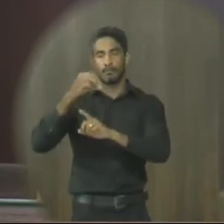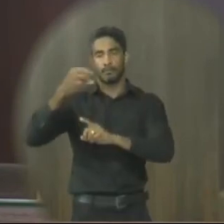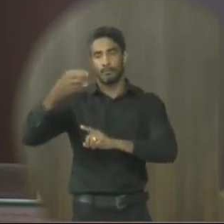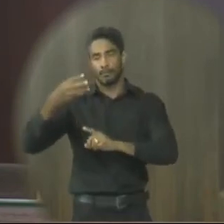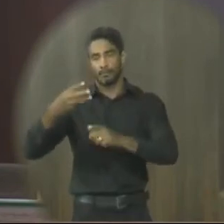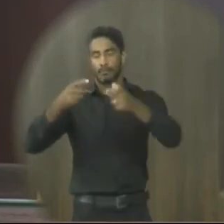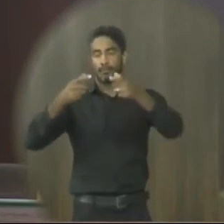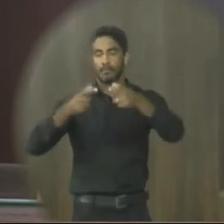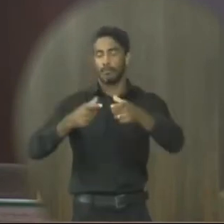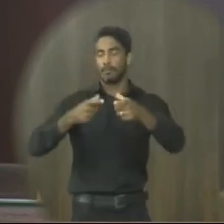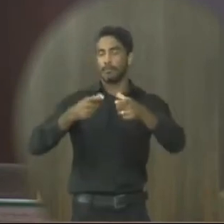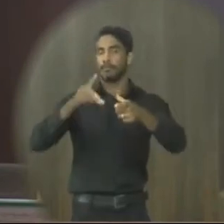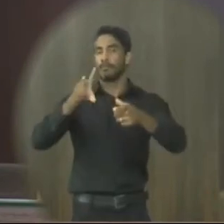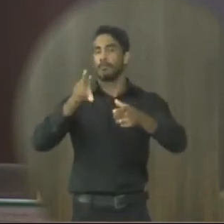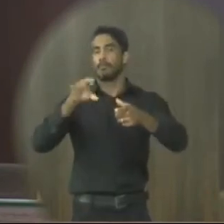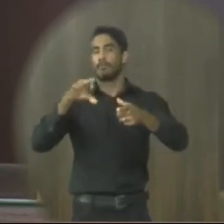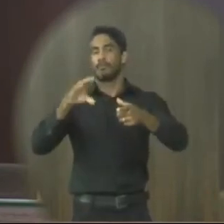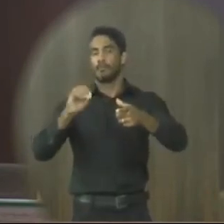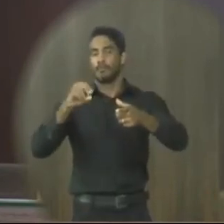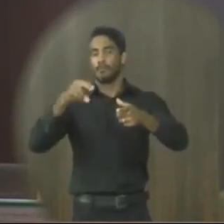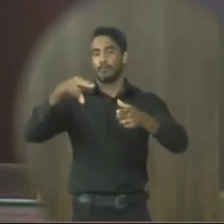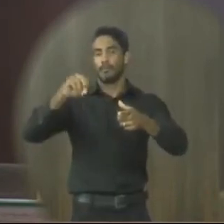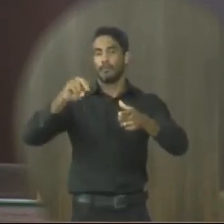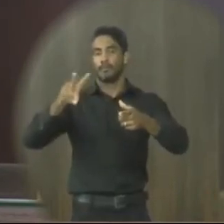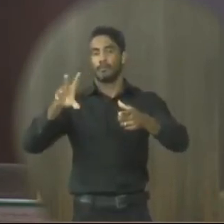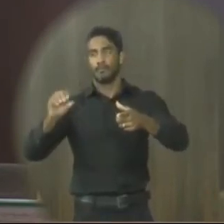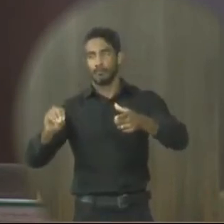Beco 3 do bairro Rio Novo.